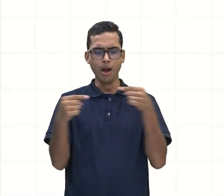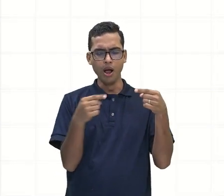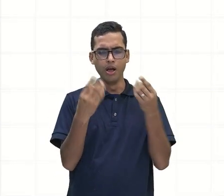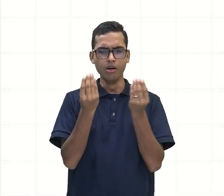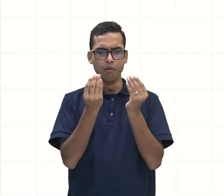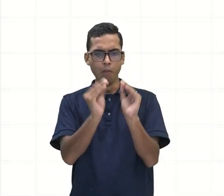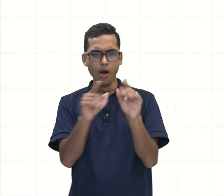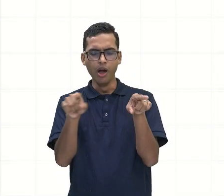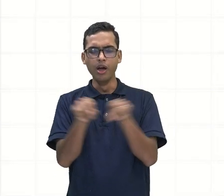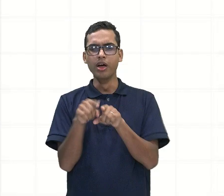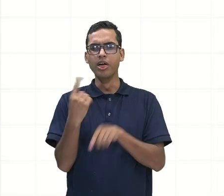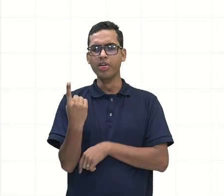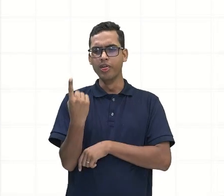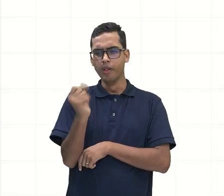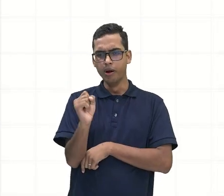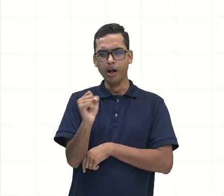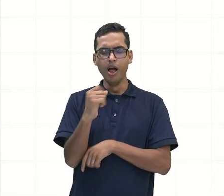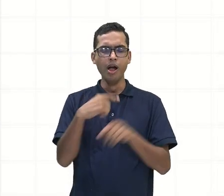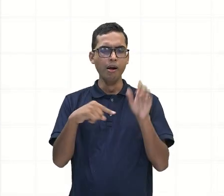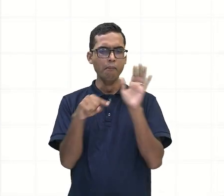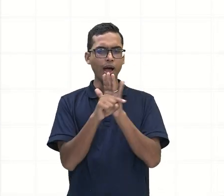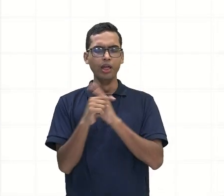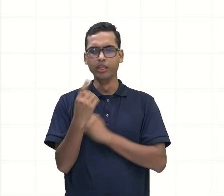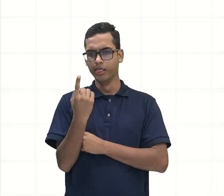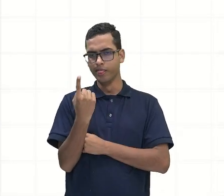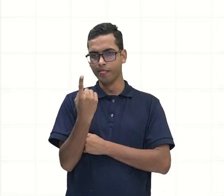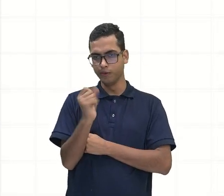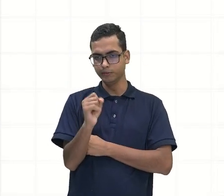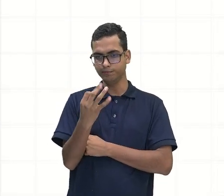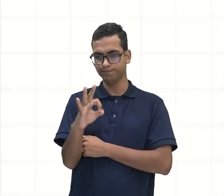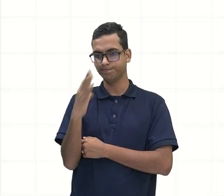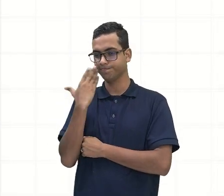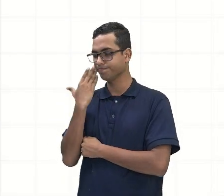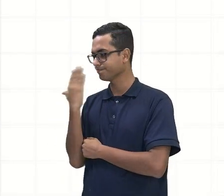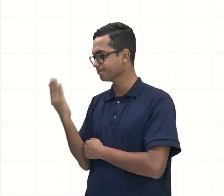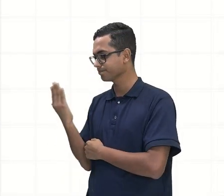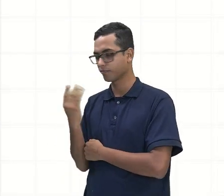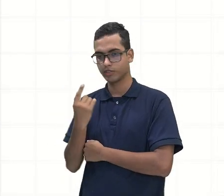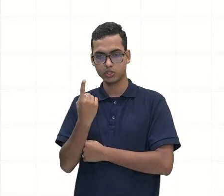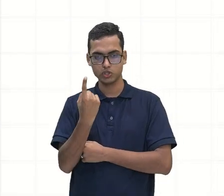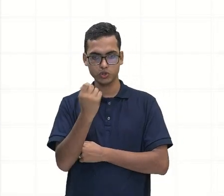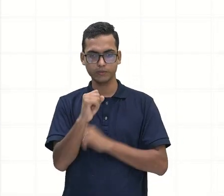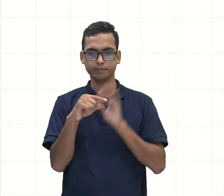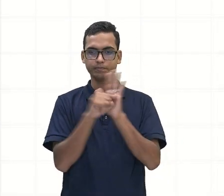fica 18 menos 6. Tranquilo até aí?